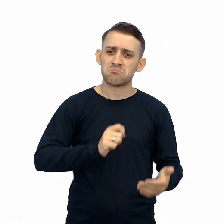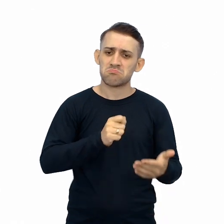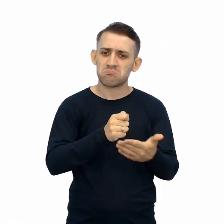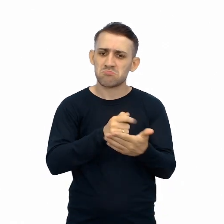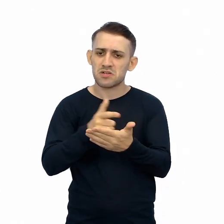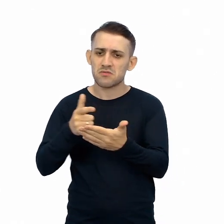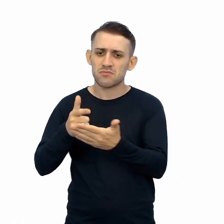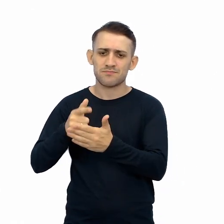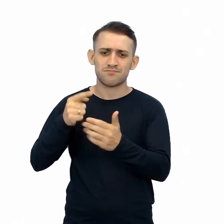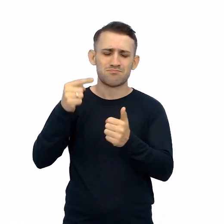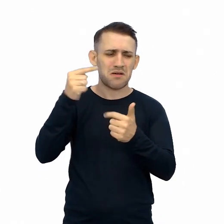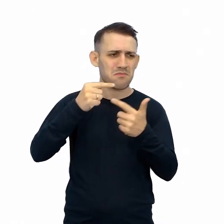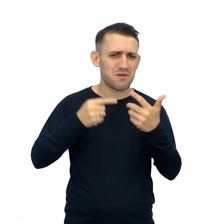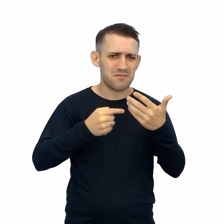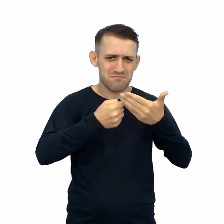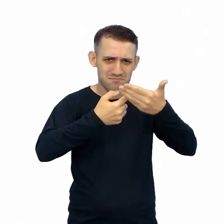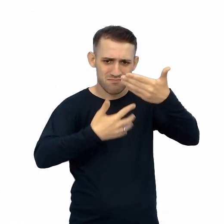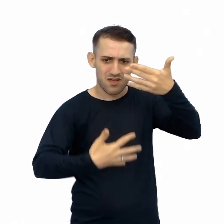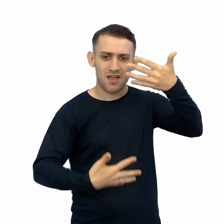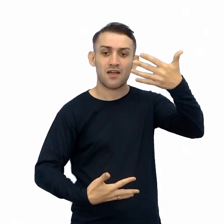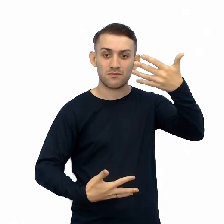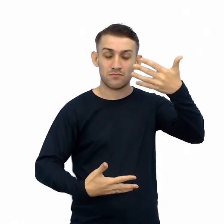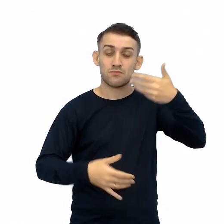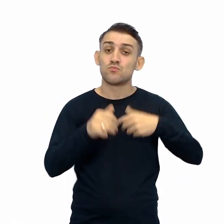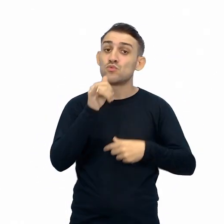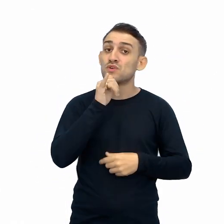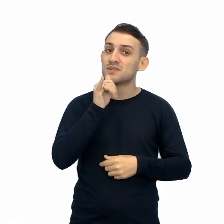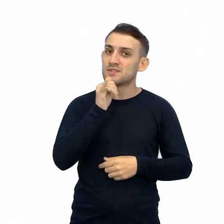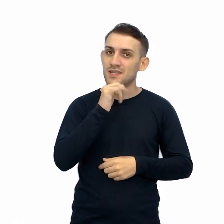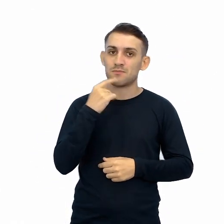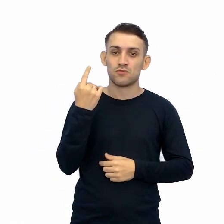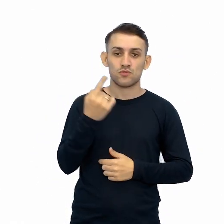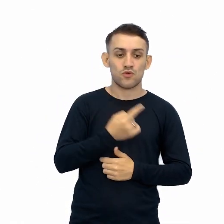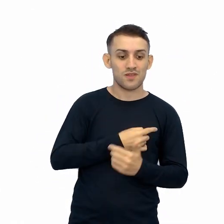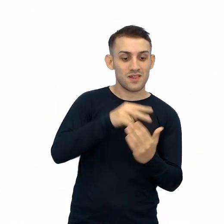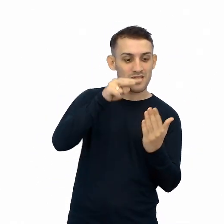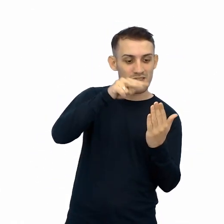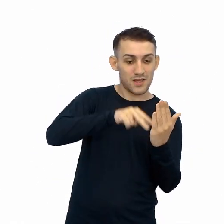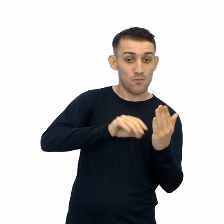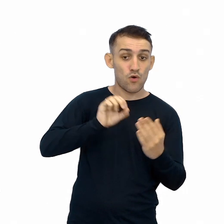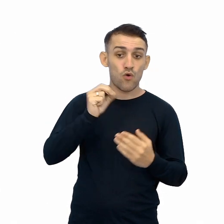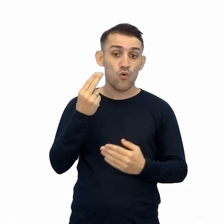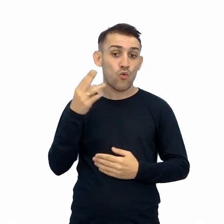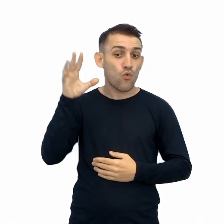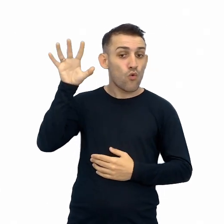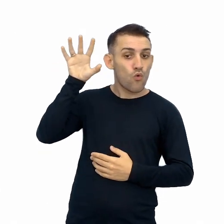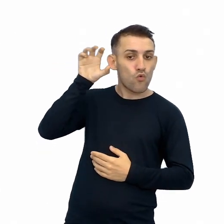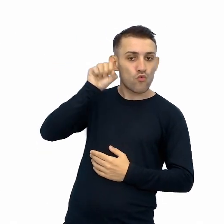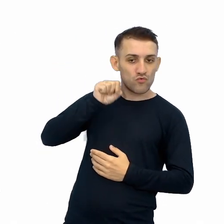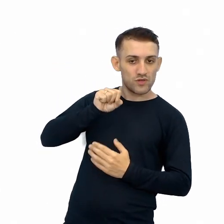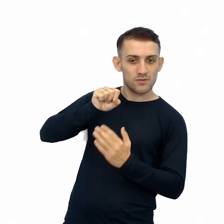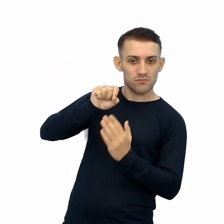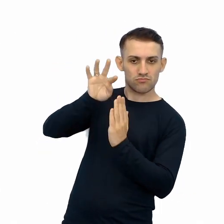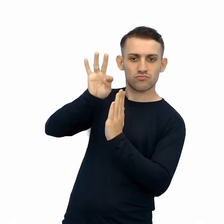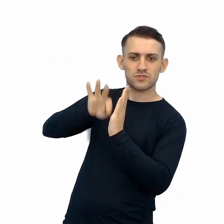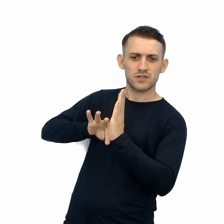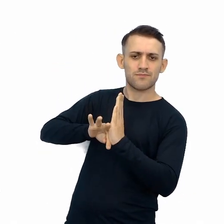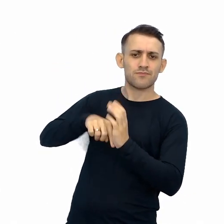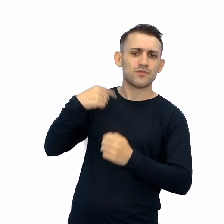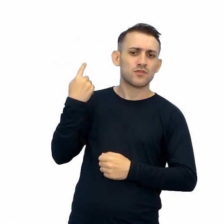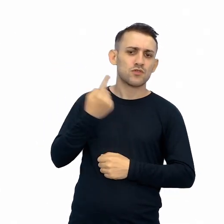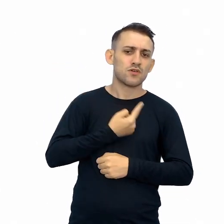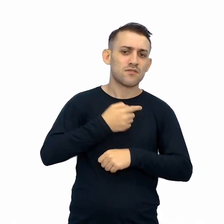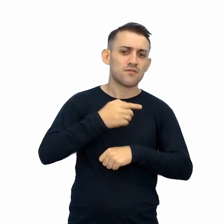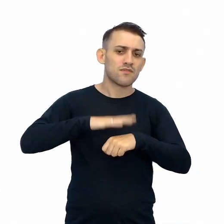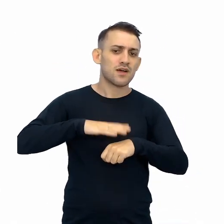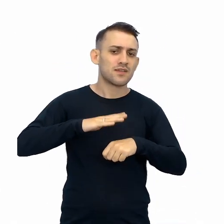consumidor, etc. Quando lemos ou ouvimos um texto, nós o fazemos de um